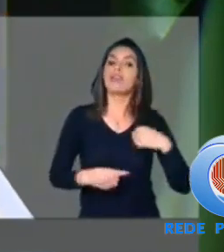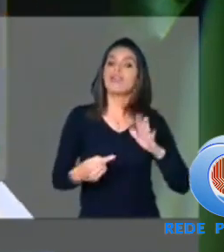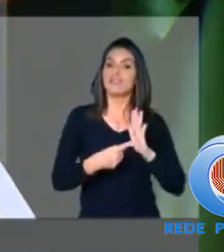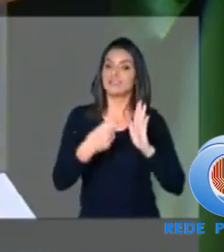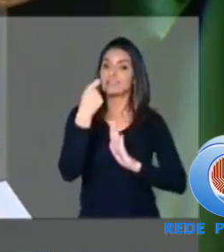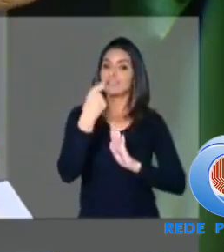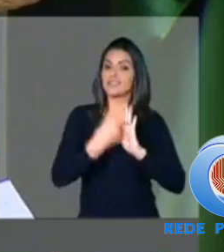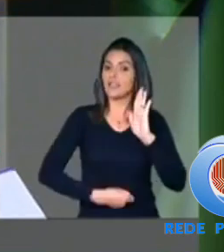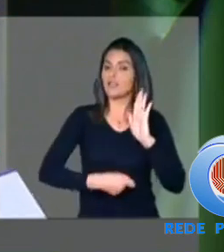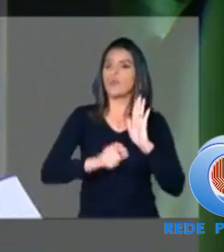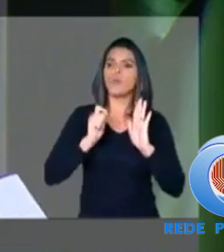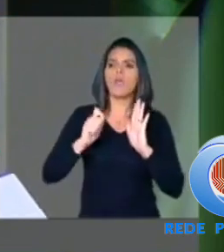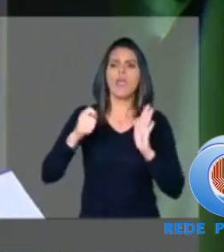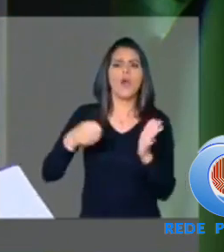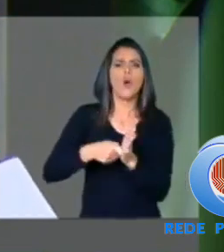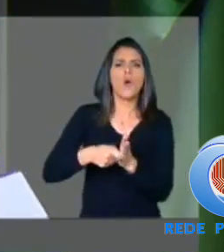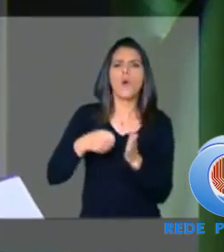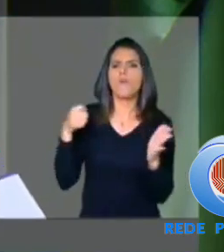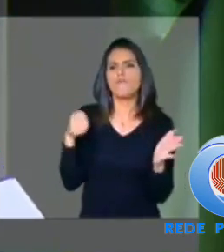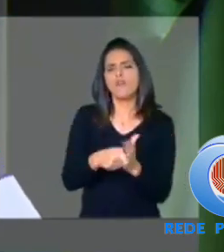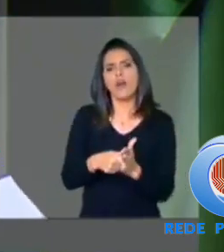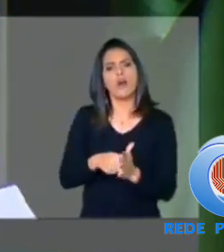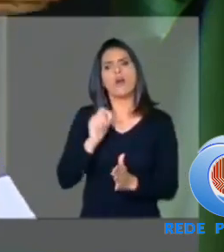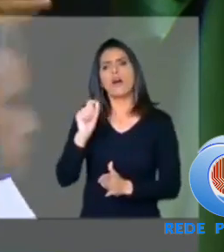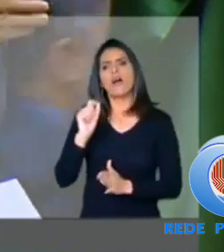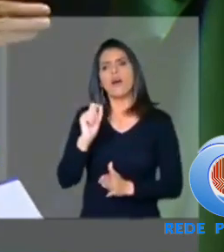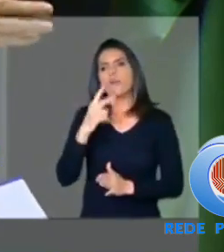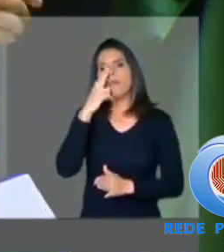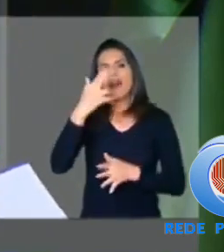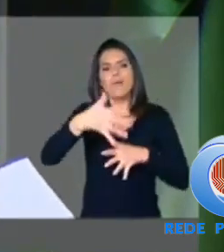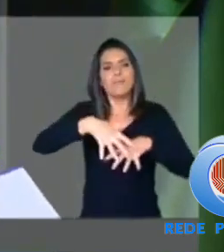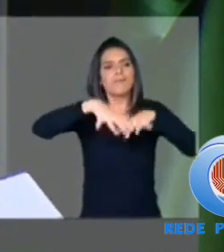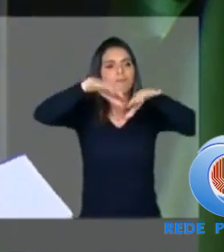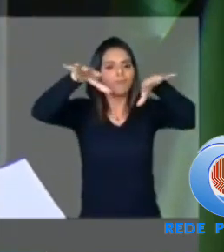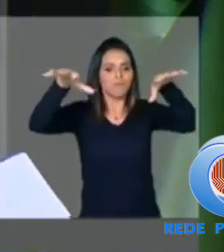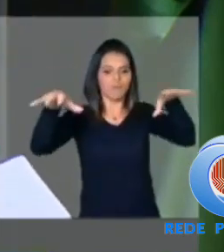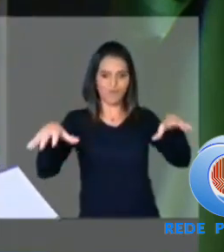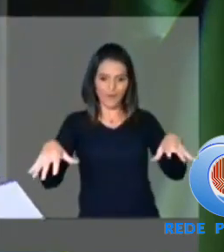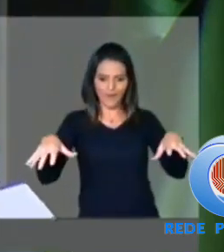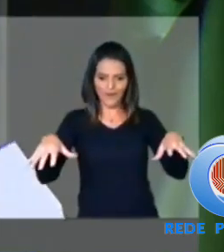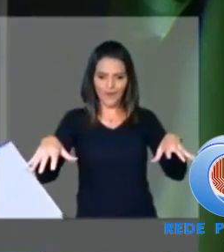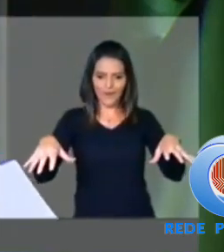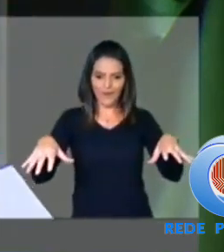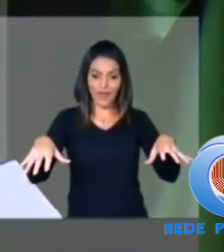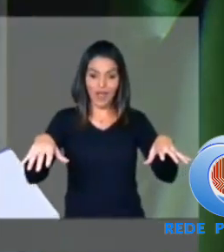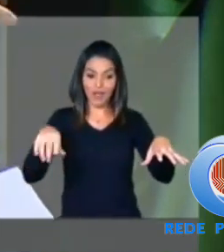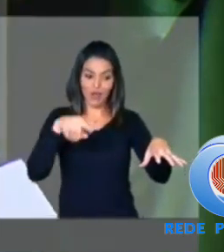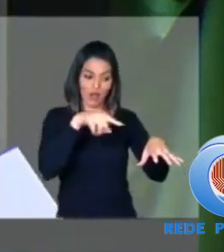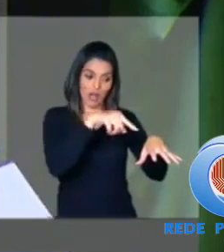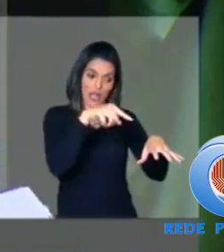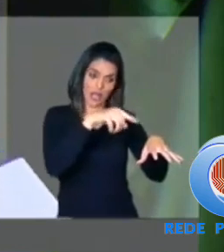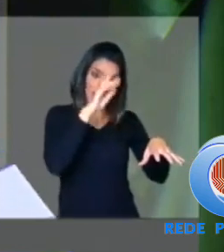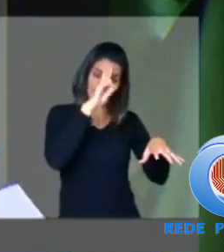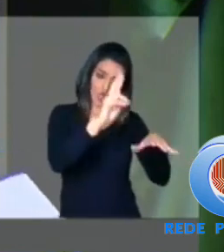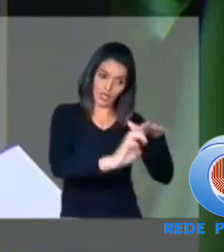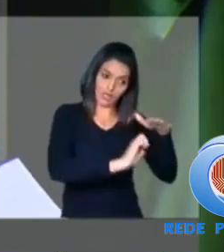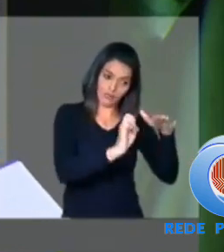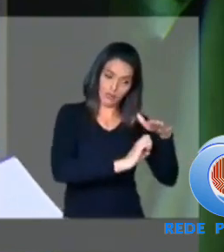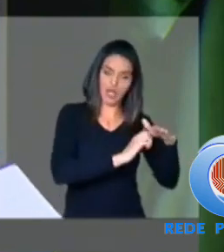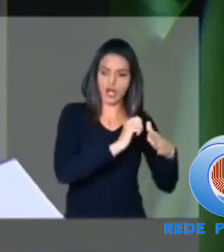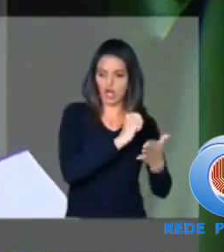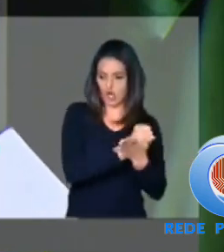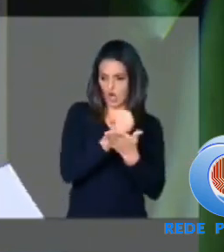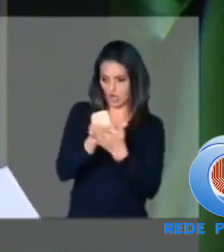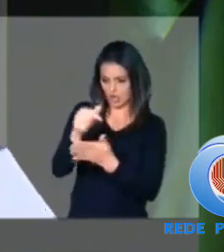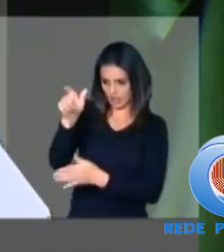a determinação de uma polarização onde aquele que contrata submete cada